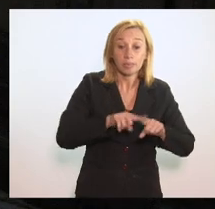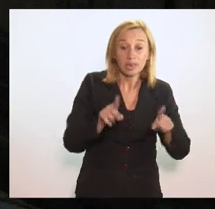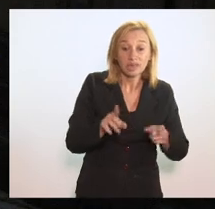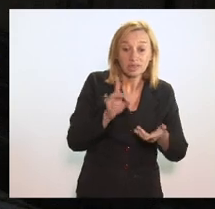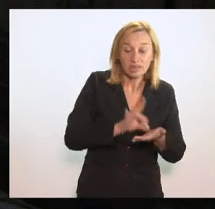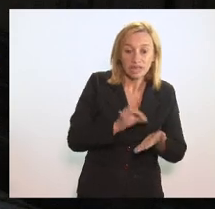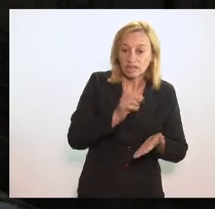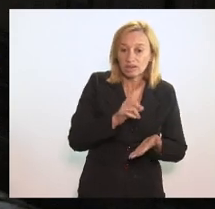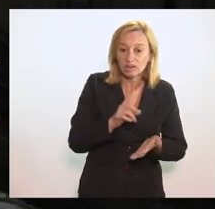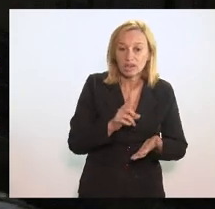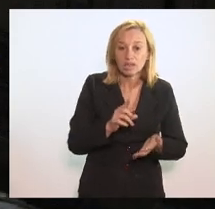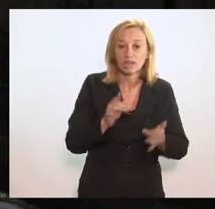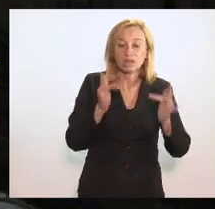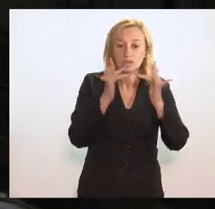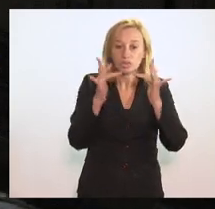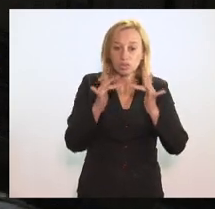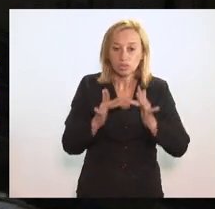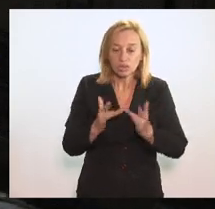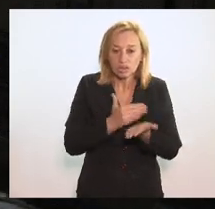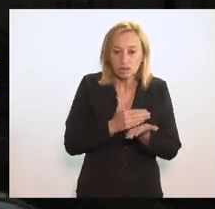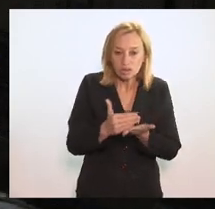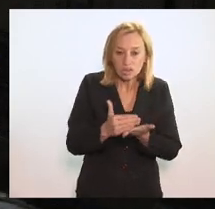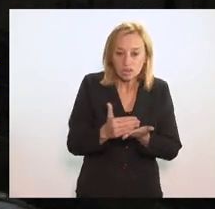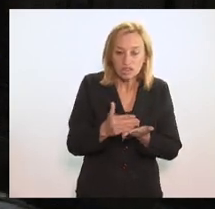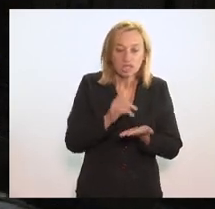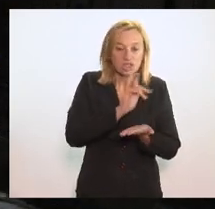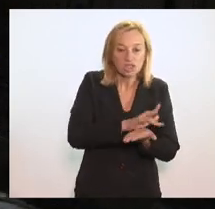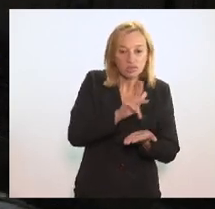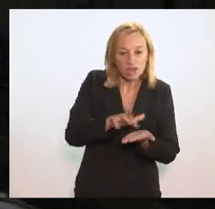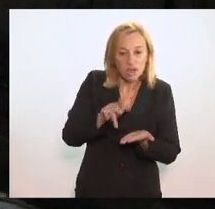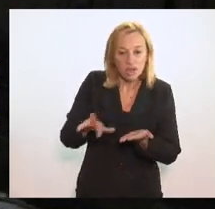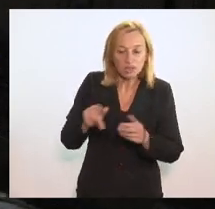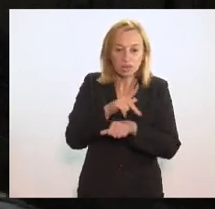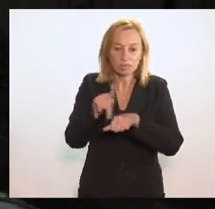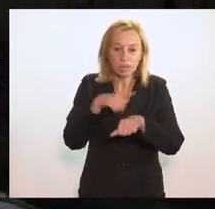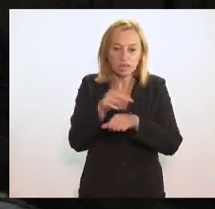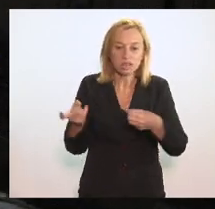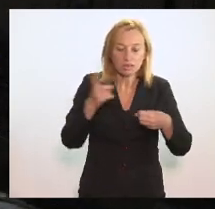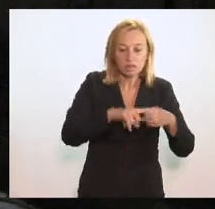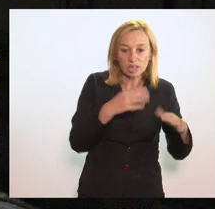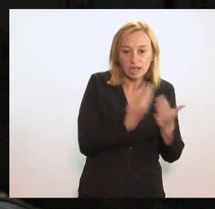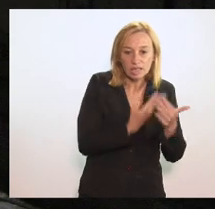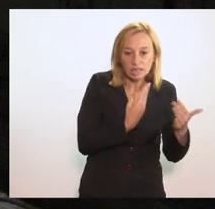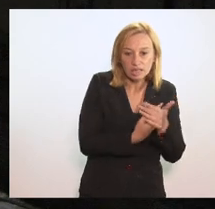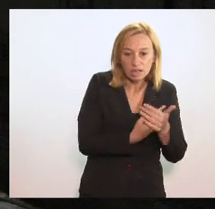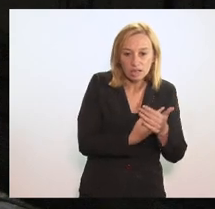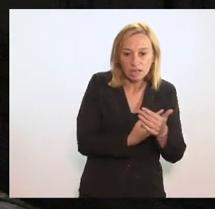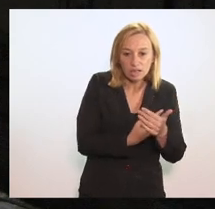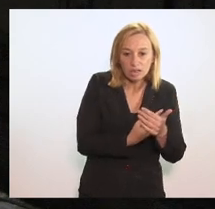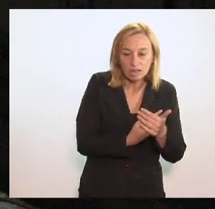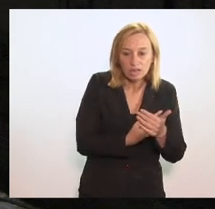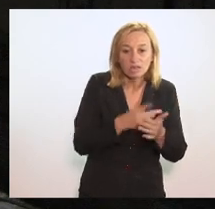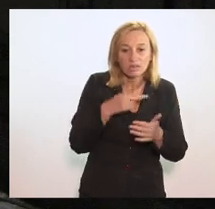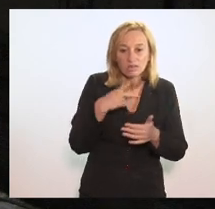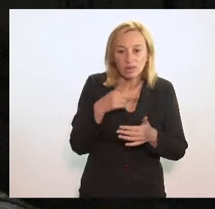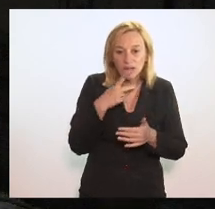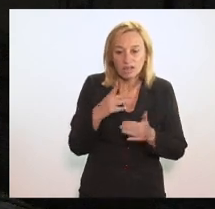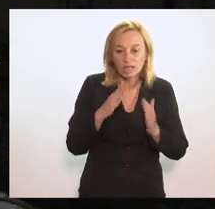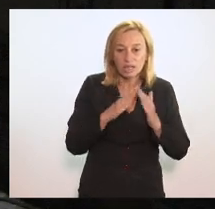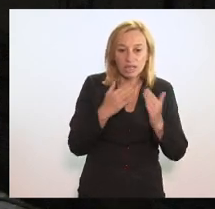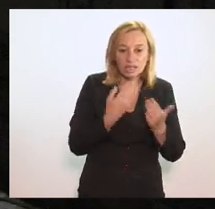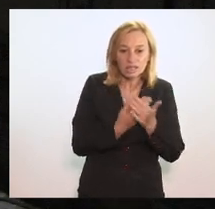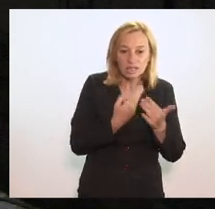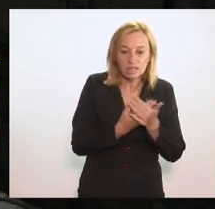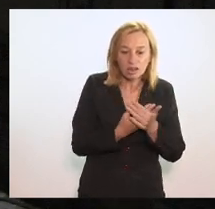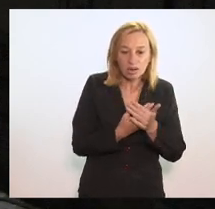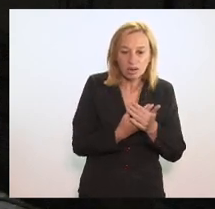porque a partir desses contatos, diversos países que retornaram às aulas perceberam que as aulas ajudaram